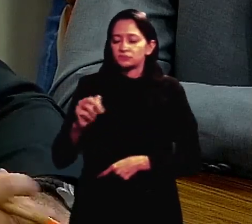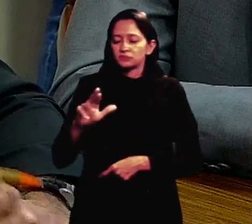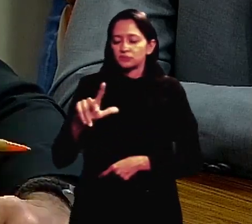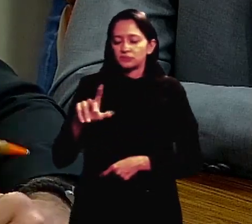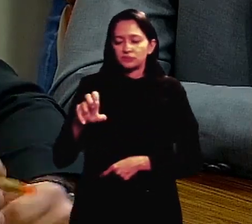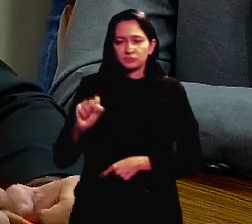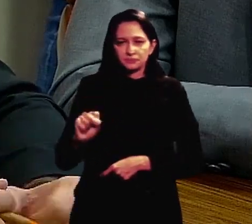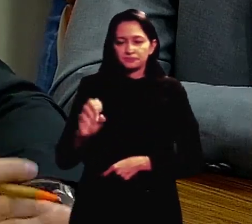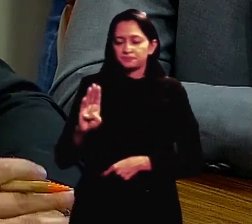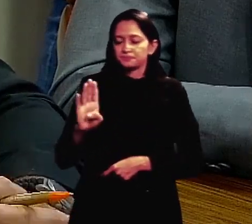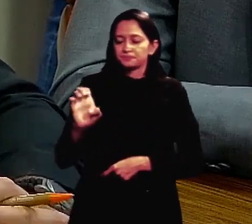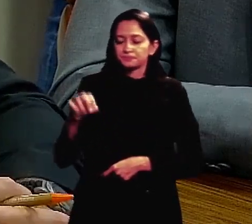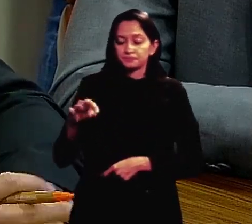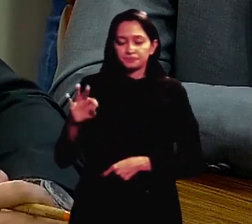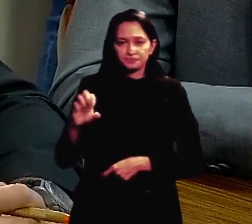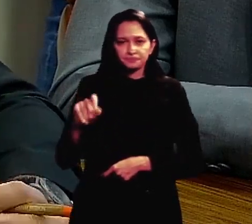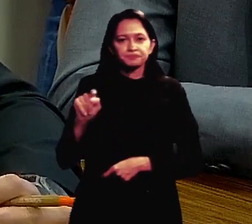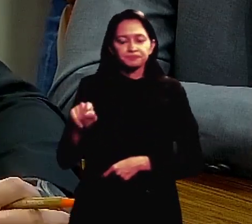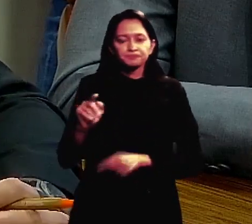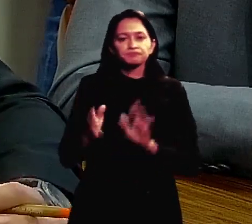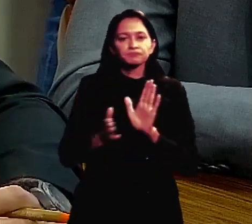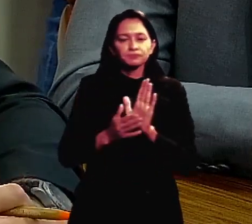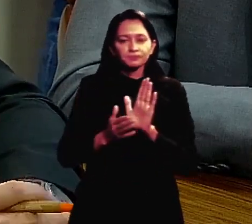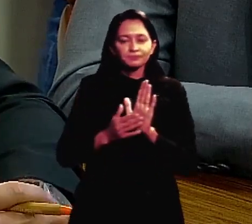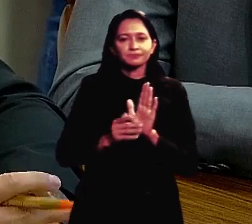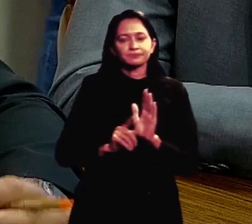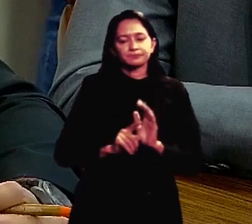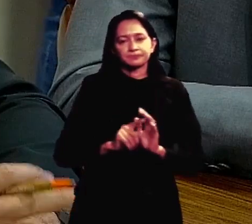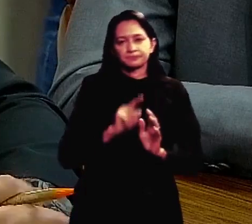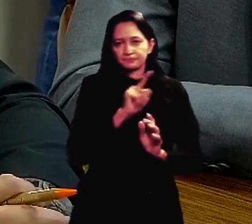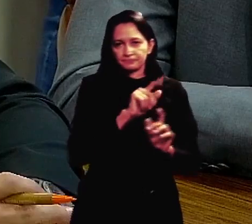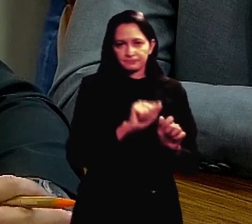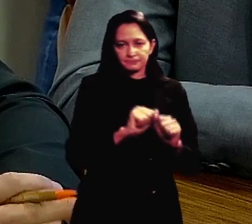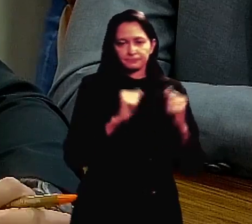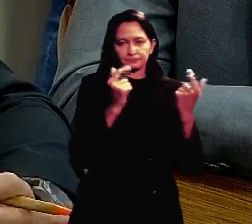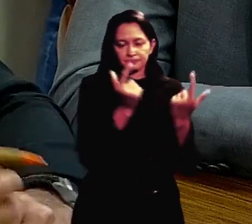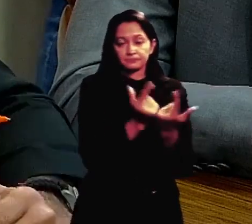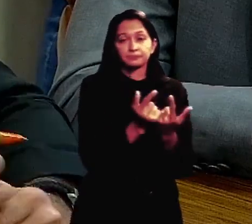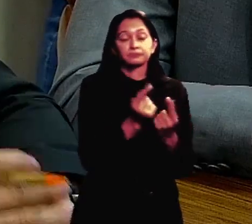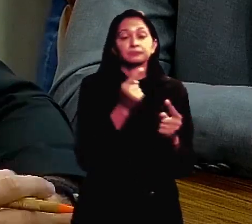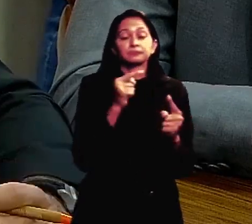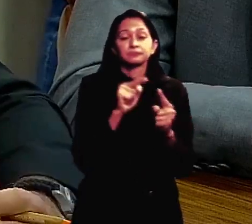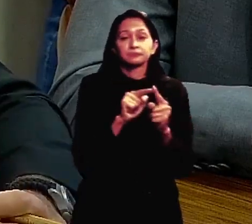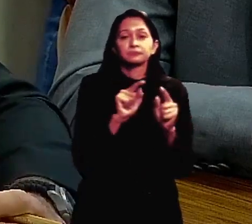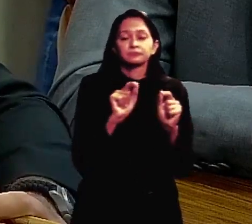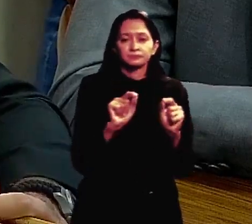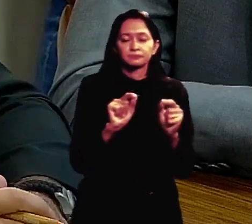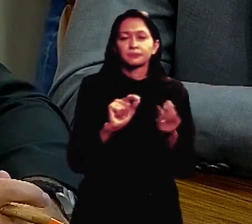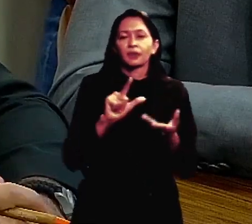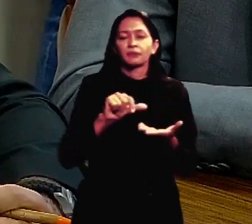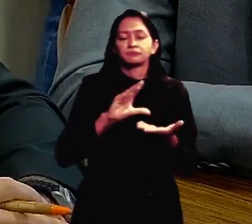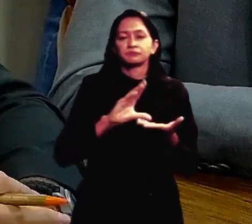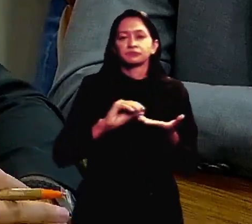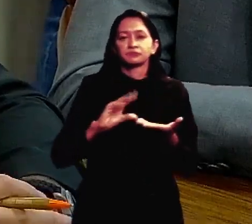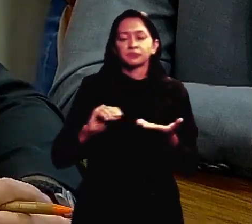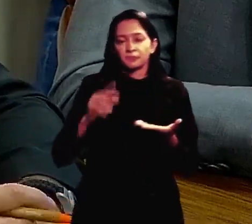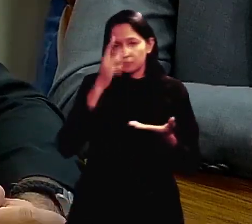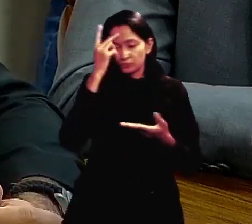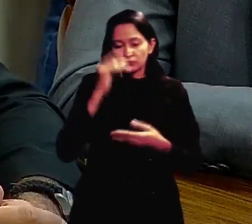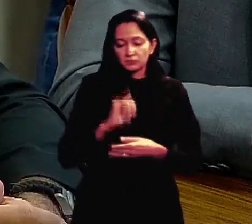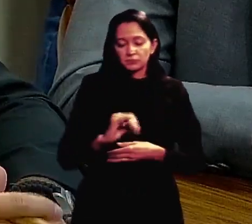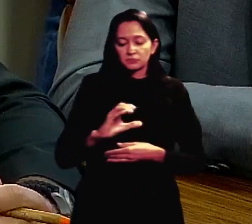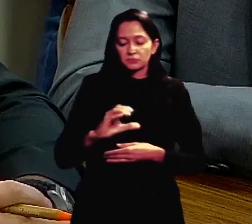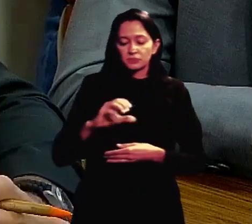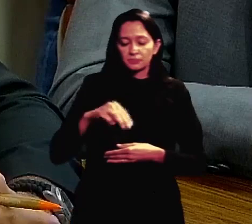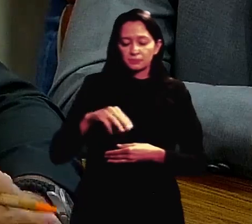apresentou um projeto de lei na Assembleia Legislativa aumentando o teto de isenção do ICMS para aquisição